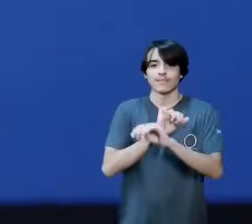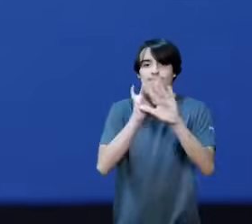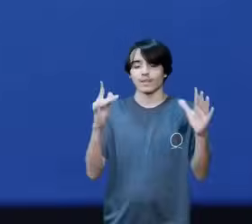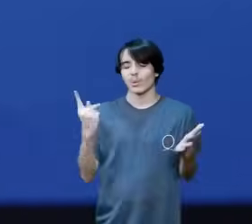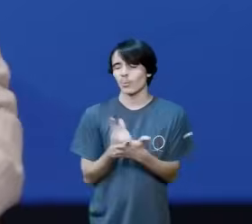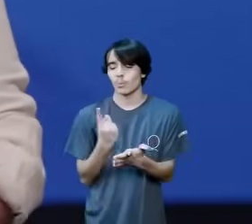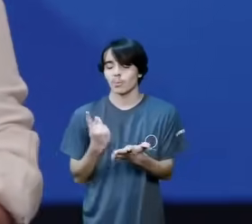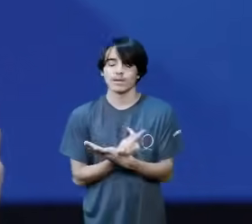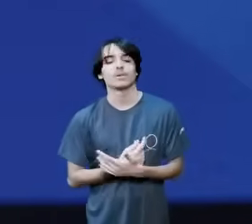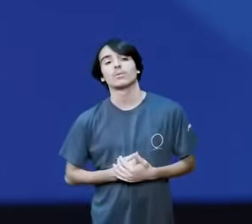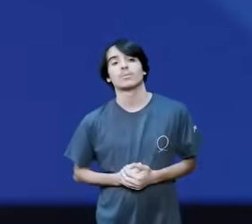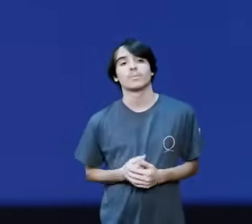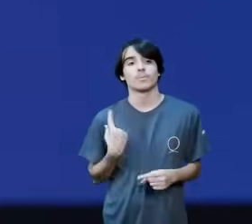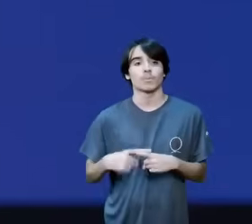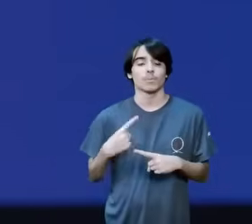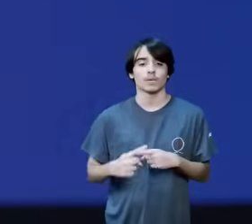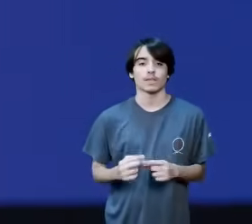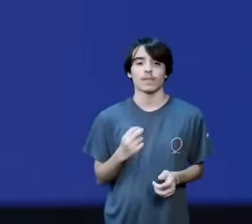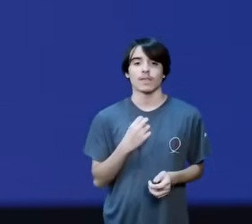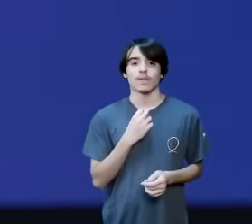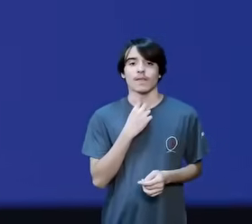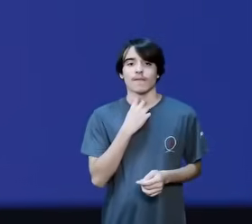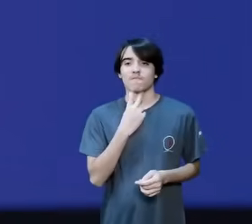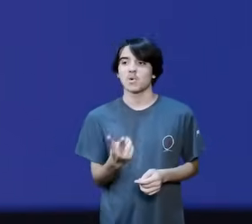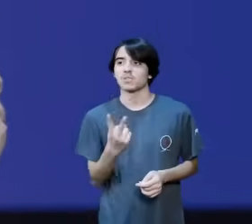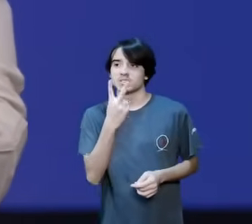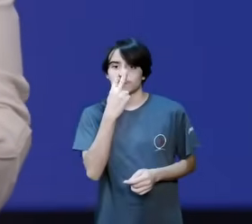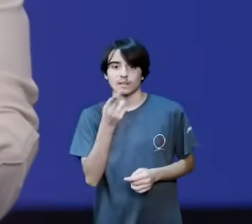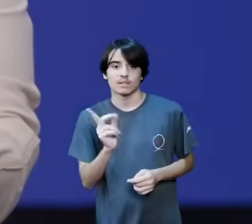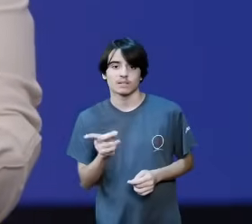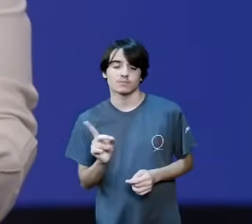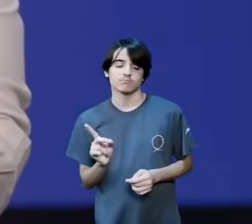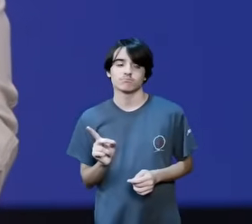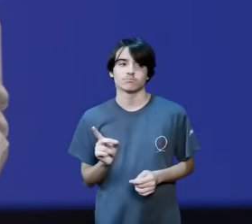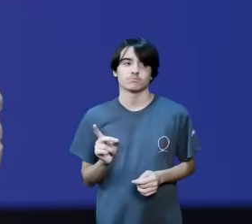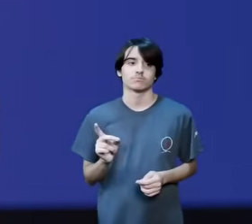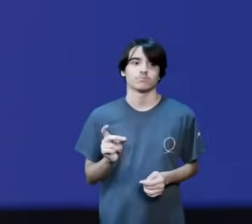grande. Porque não são vozes que se parecem.